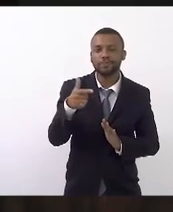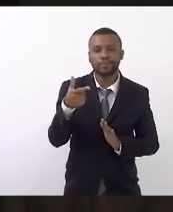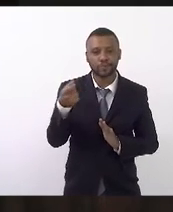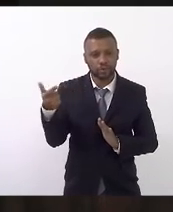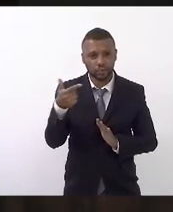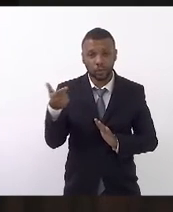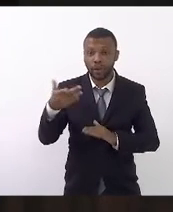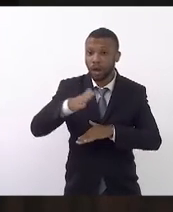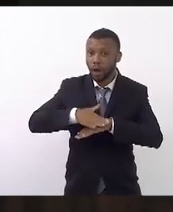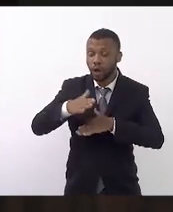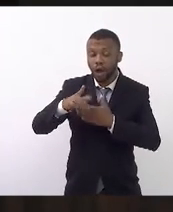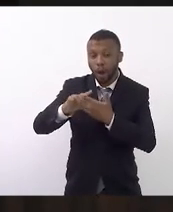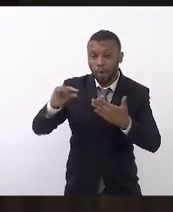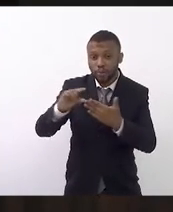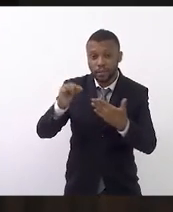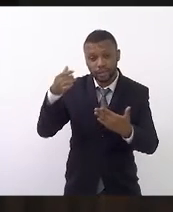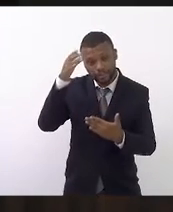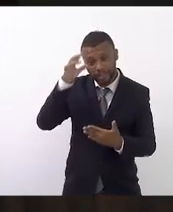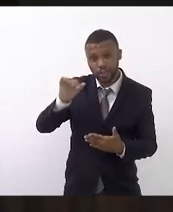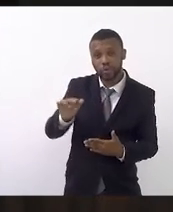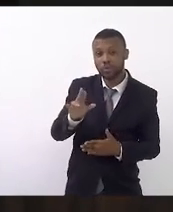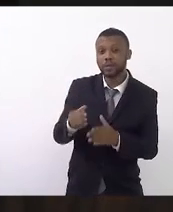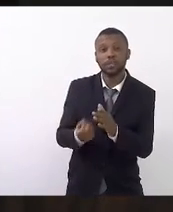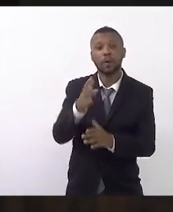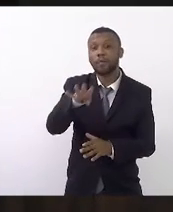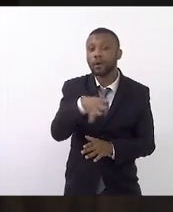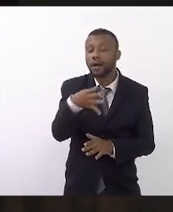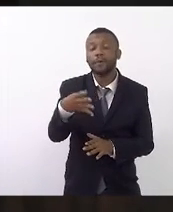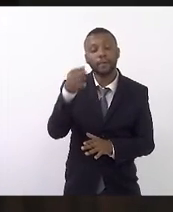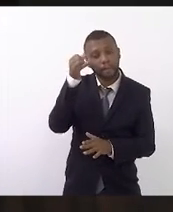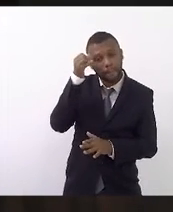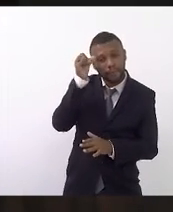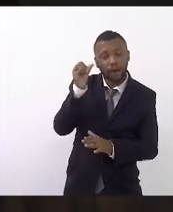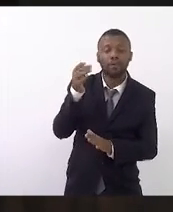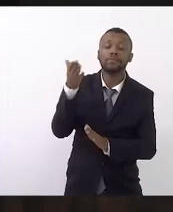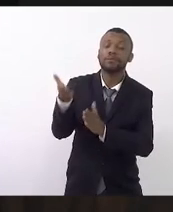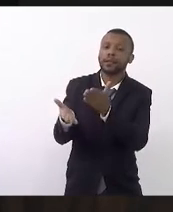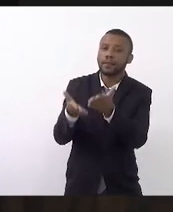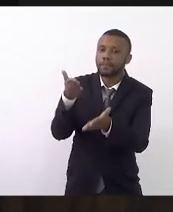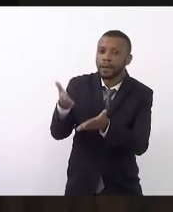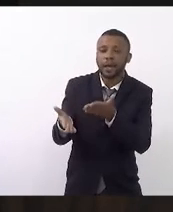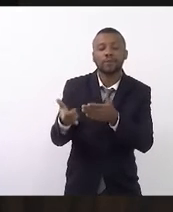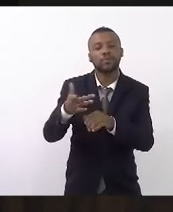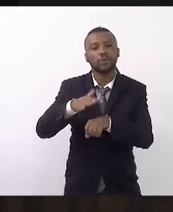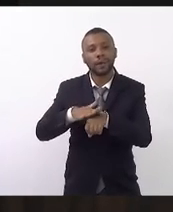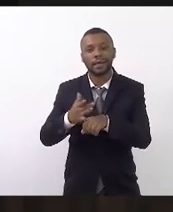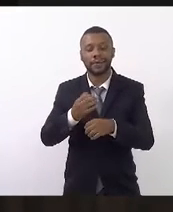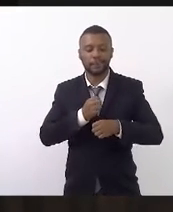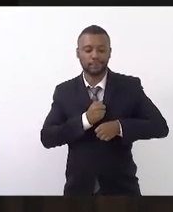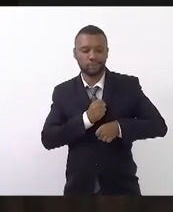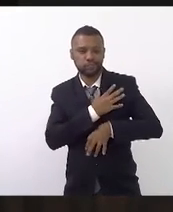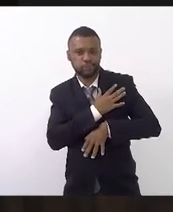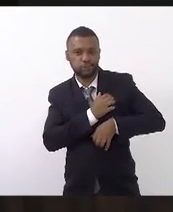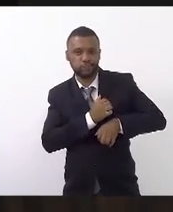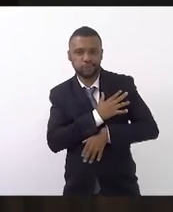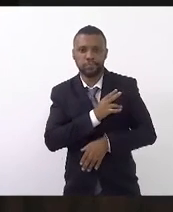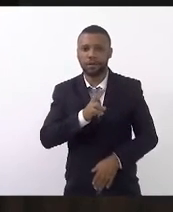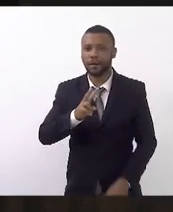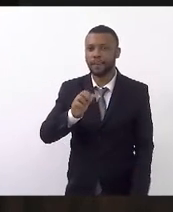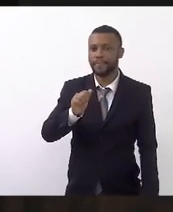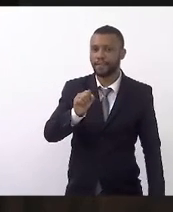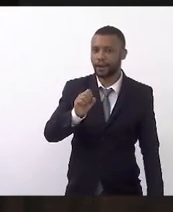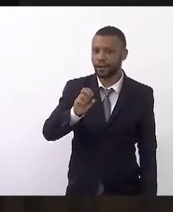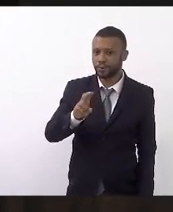deputada Tiaju, que cria o programa de prevenção e tratamento de doenças vasculares no âmbito do Estado do Rio de Janeiro, pendente de parecer